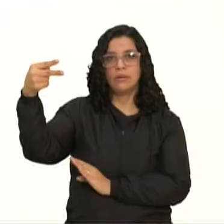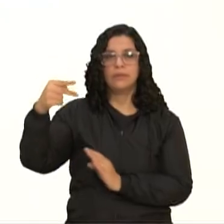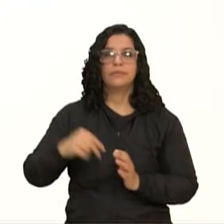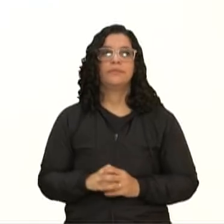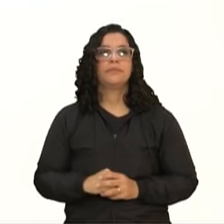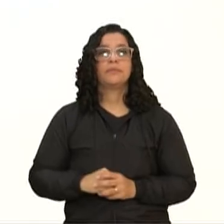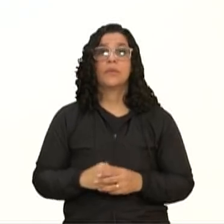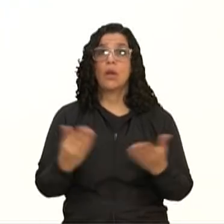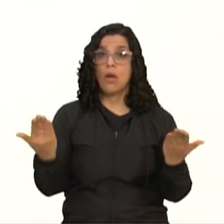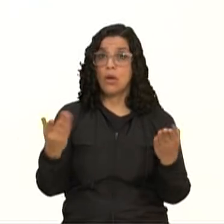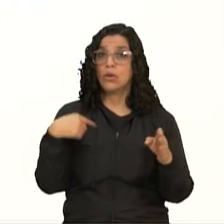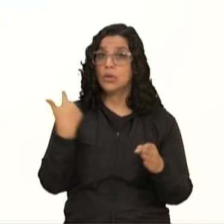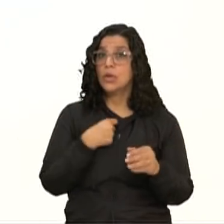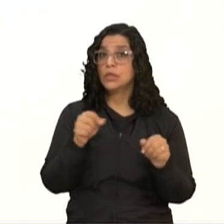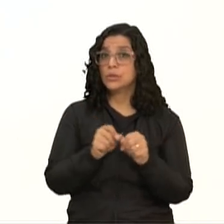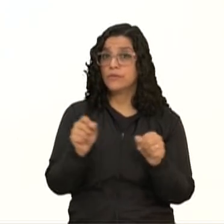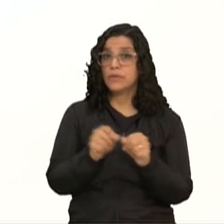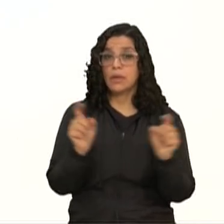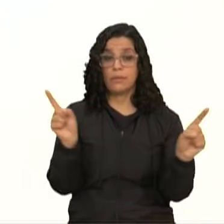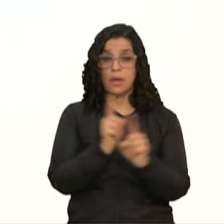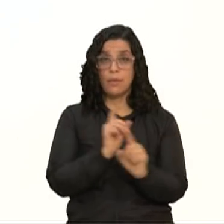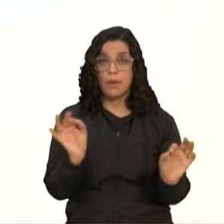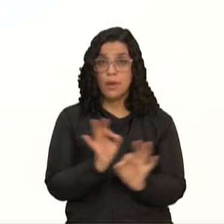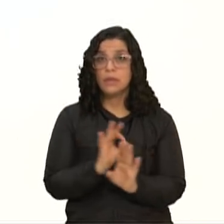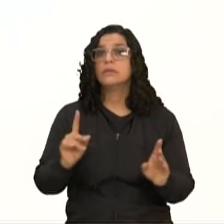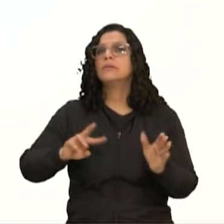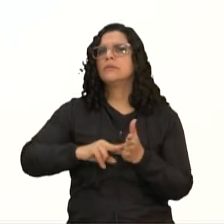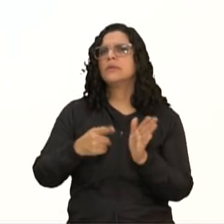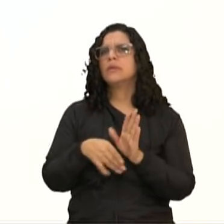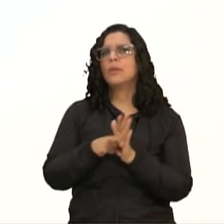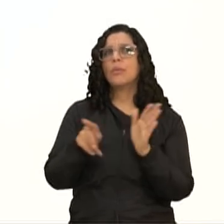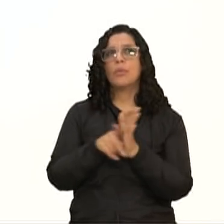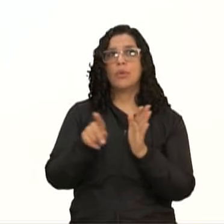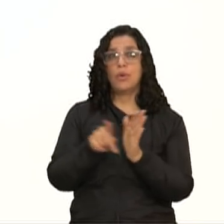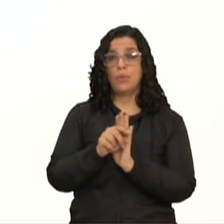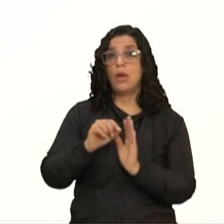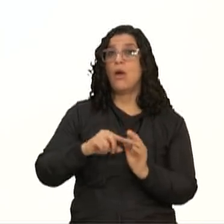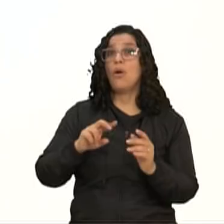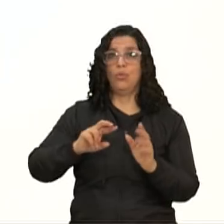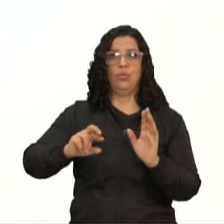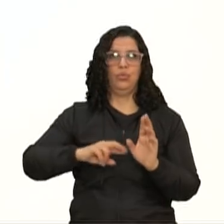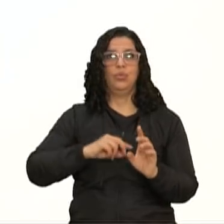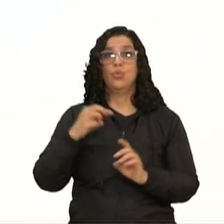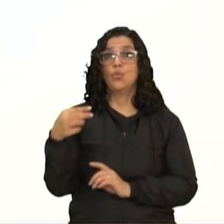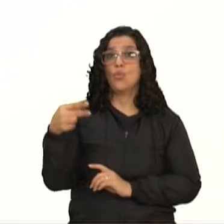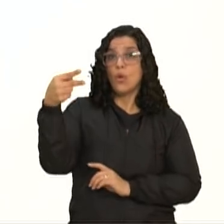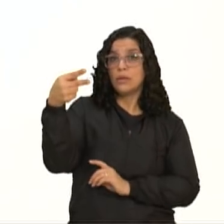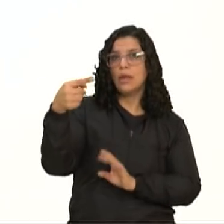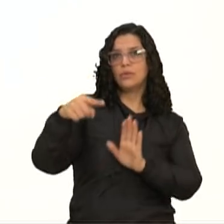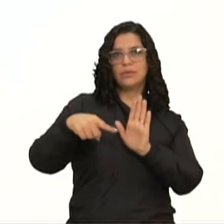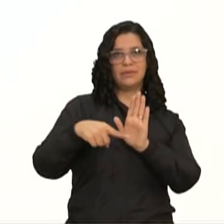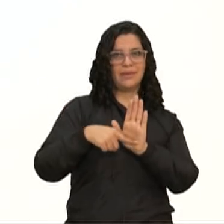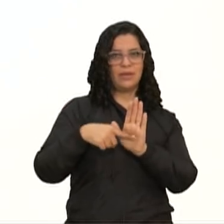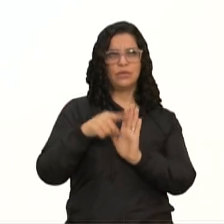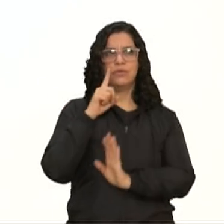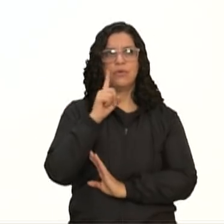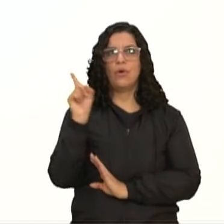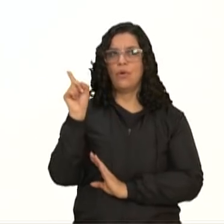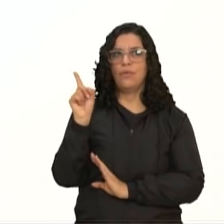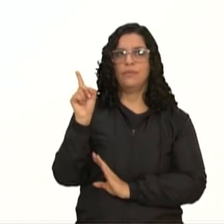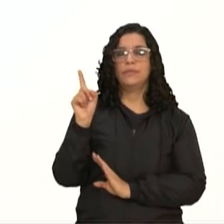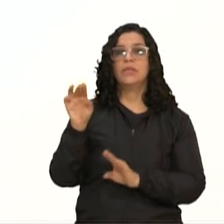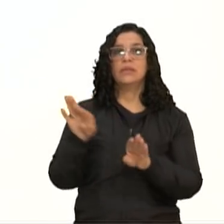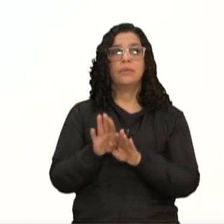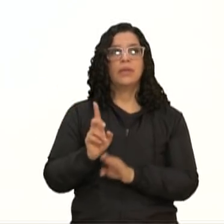elevado ao quadrado. Então, eu vou aplicar o produto notável, que seria o quadrado da diferença. O quadrado da diferença é o quê?